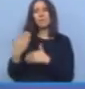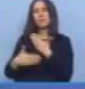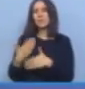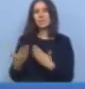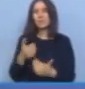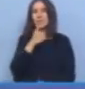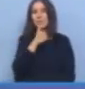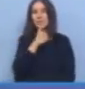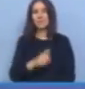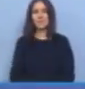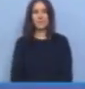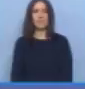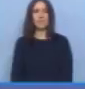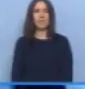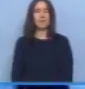processo?